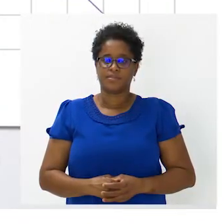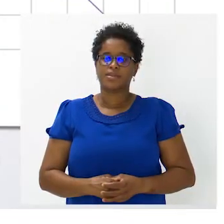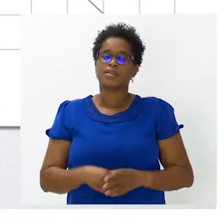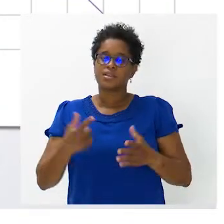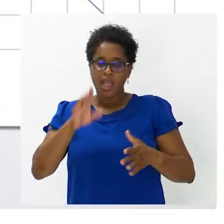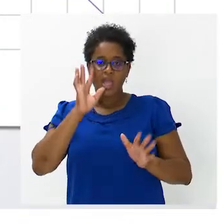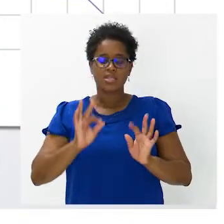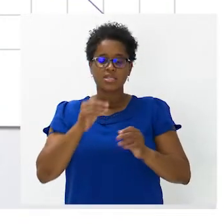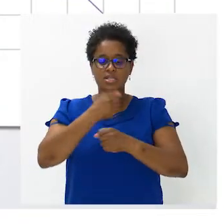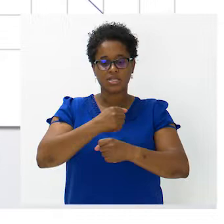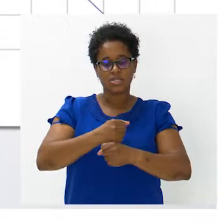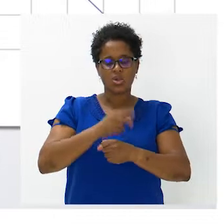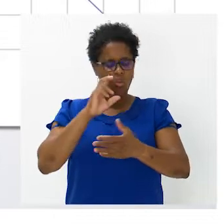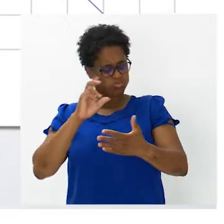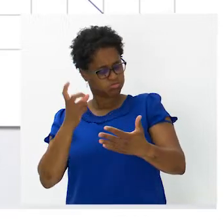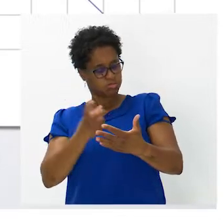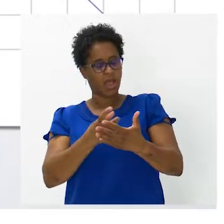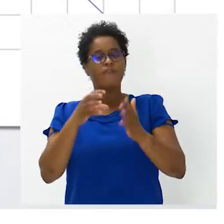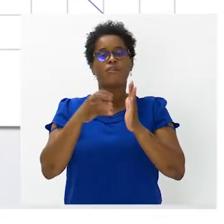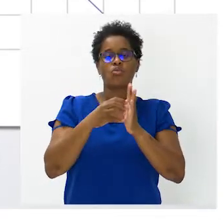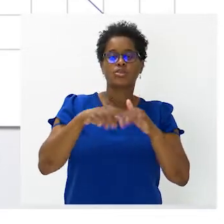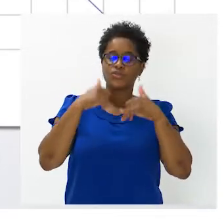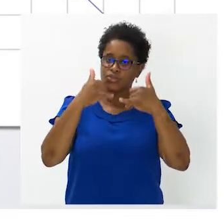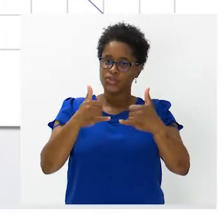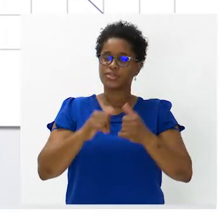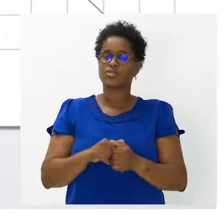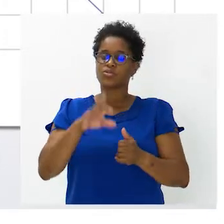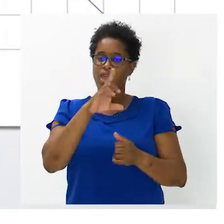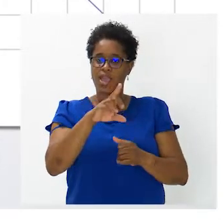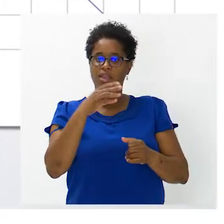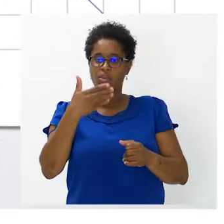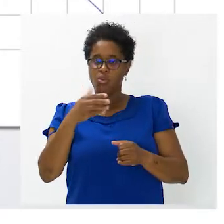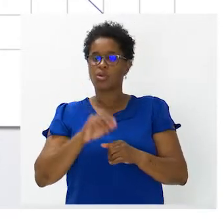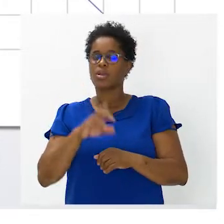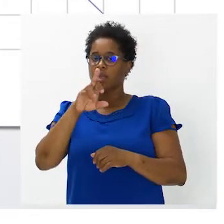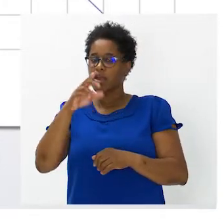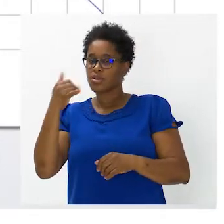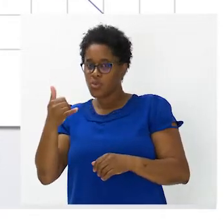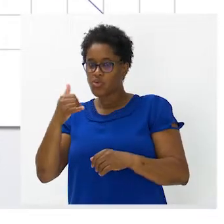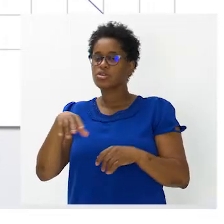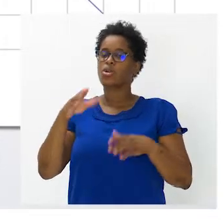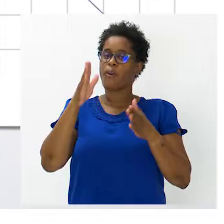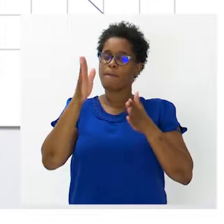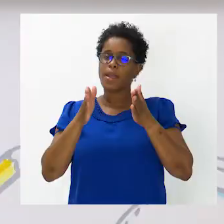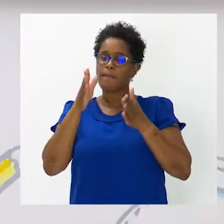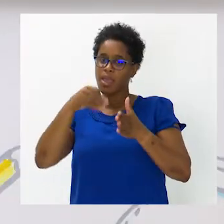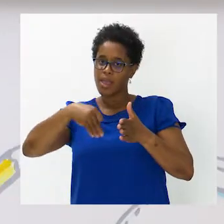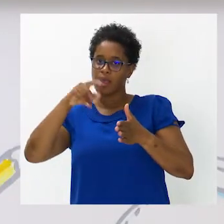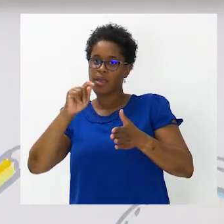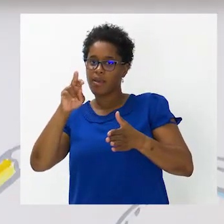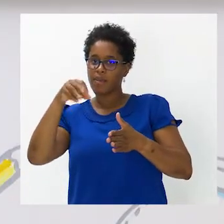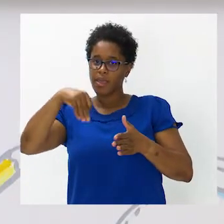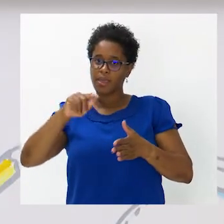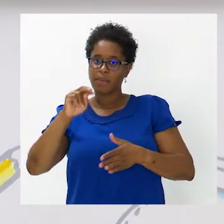Diz assim, exercício. Observa a figura seguinte, onde R1 e R2 são perpendiculares. Este aqui é